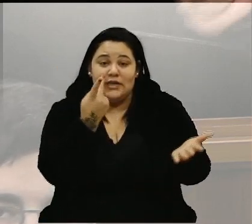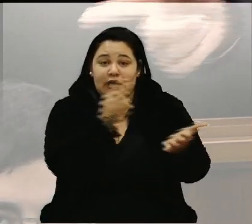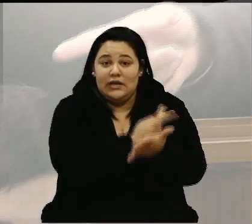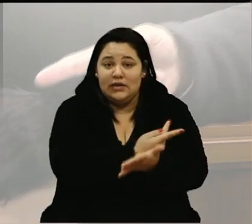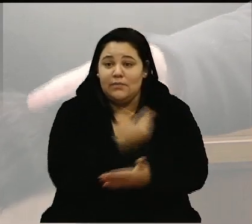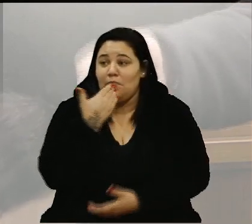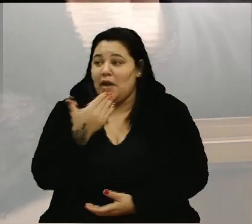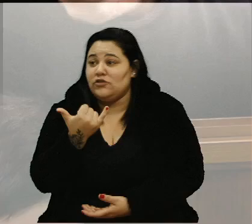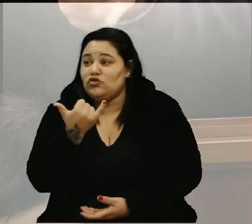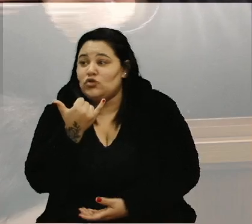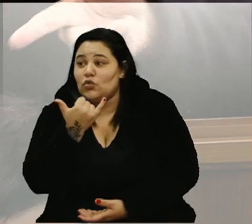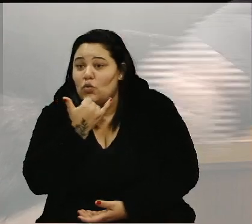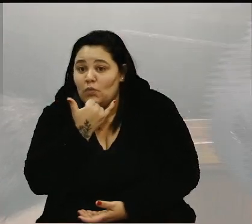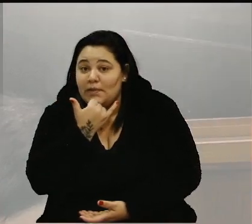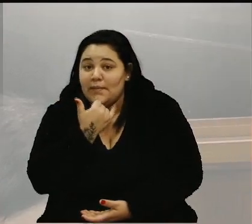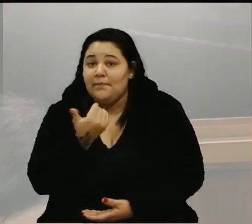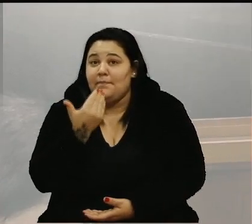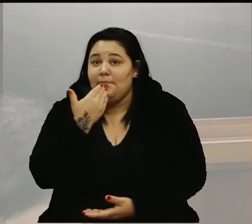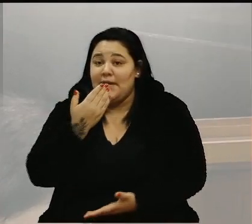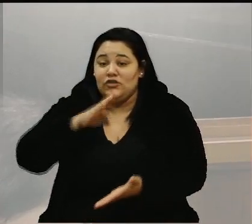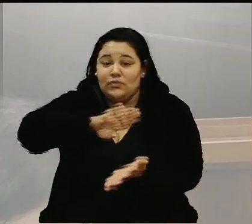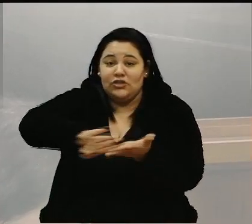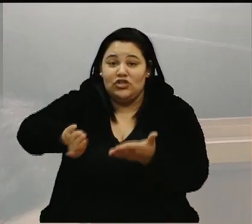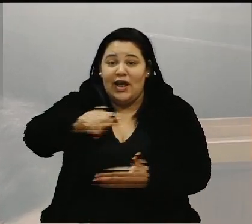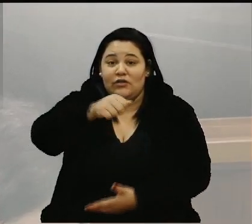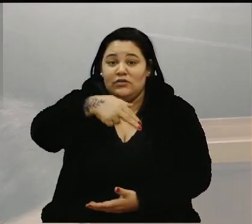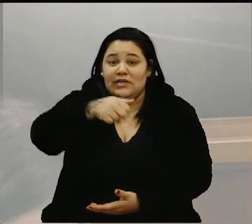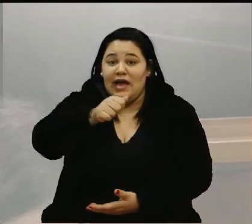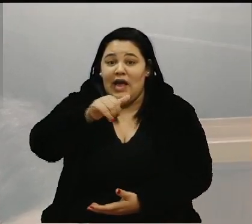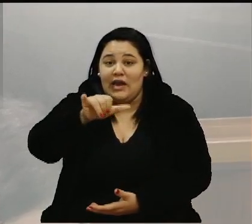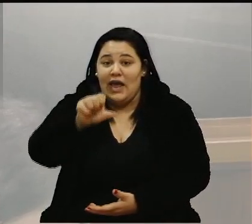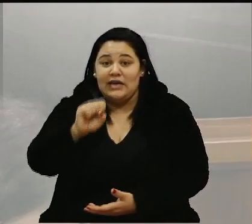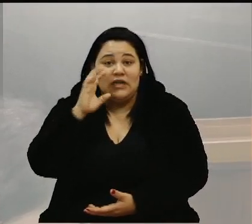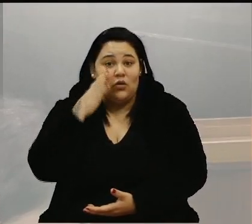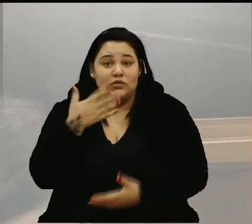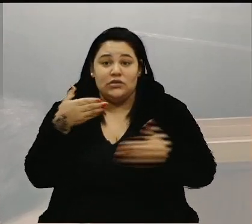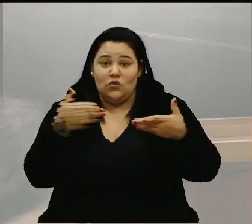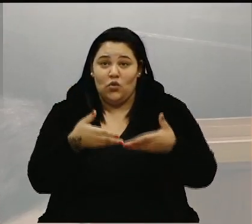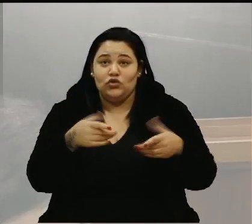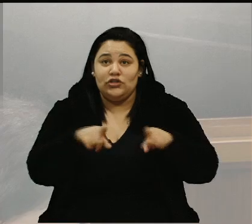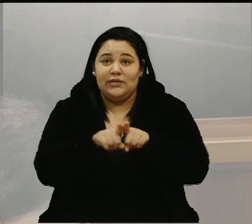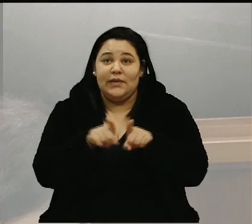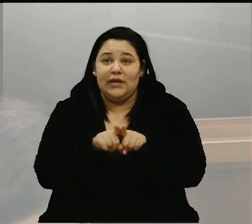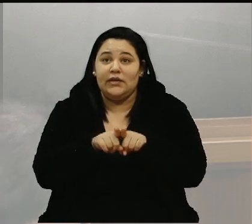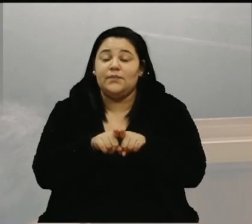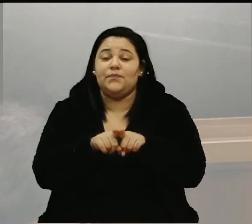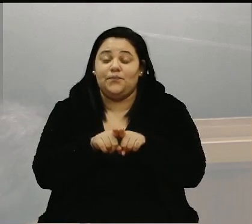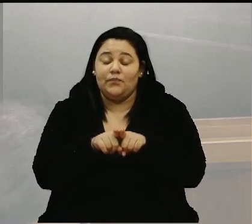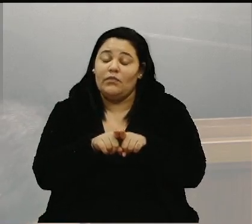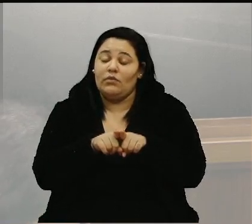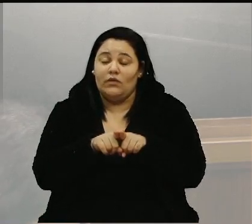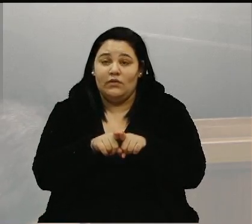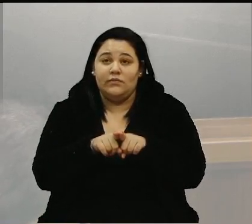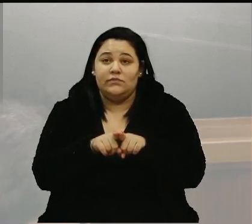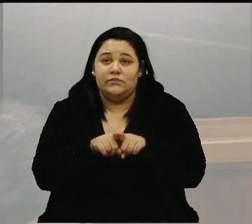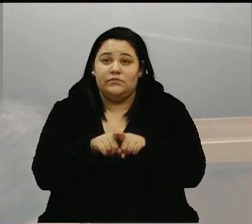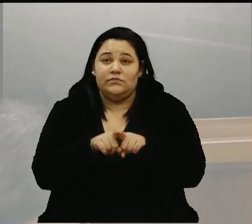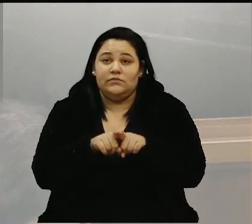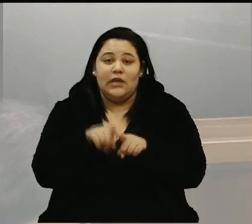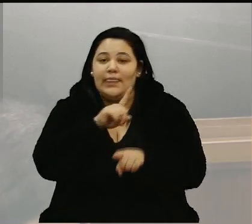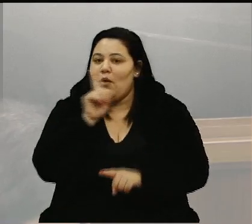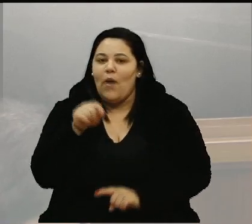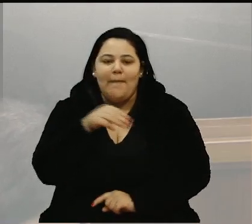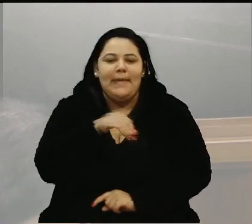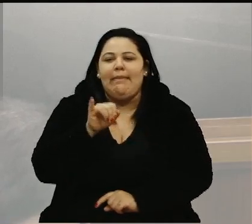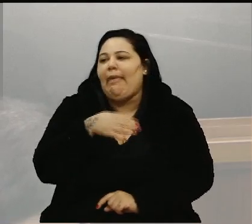dá para pedir para tirar dos anais, isso aconteceu hoje aqui, e enfim, né? Não é